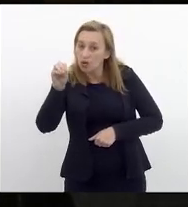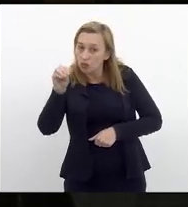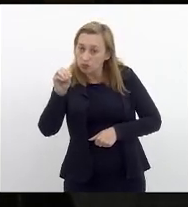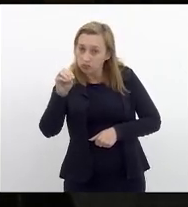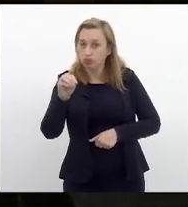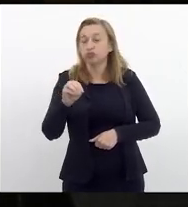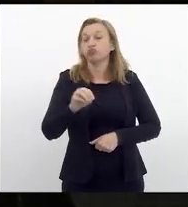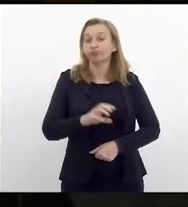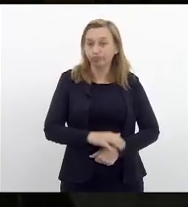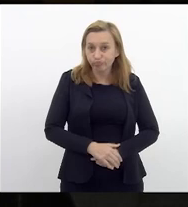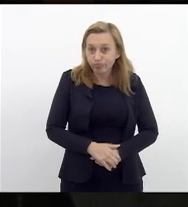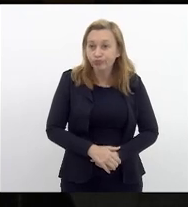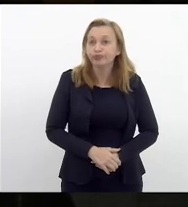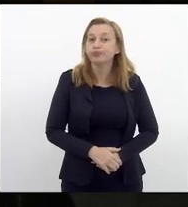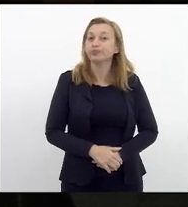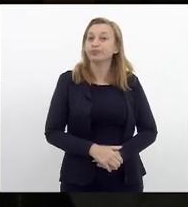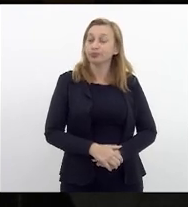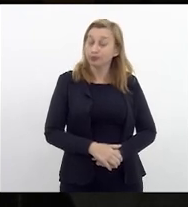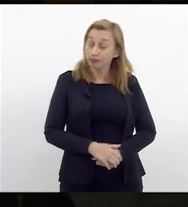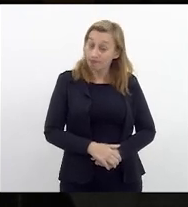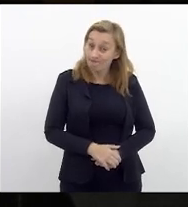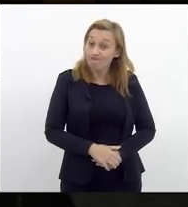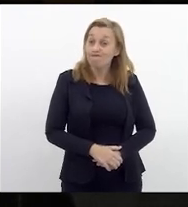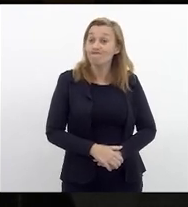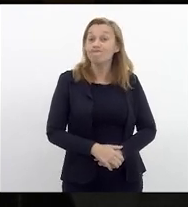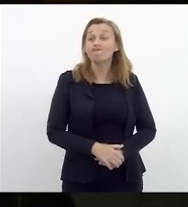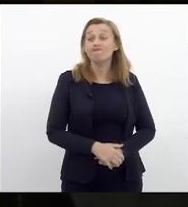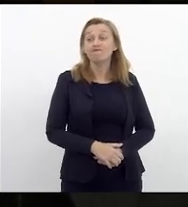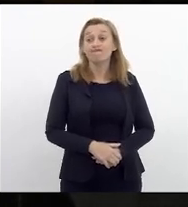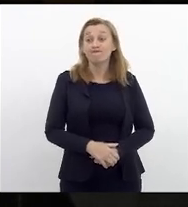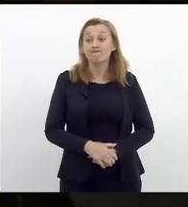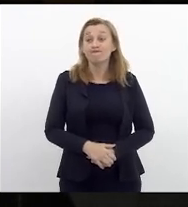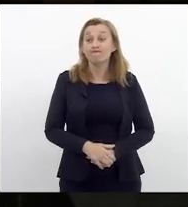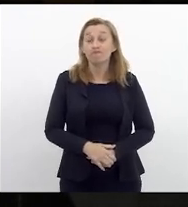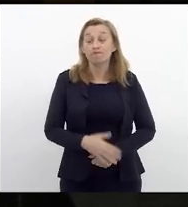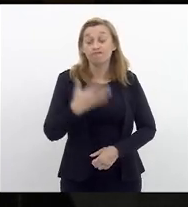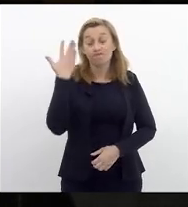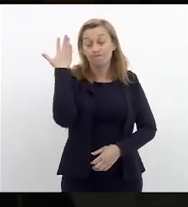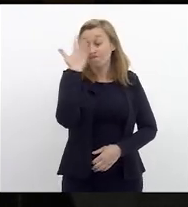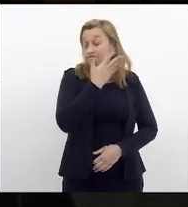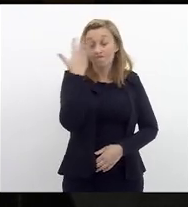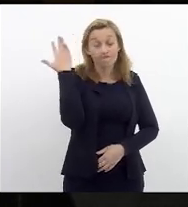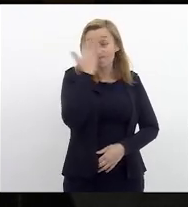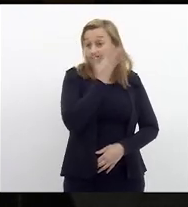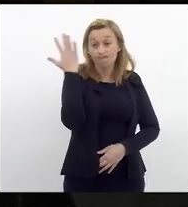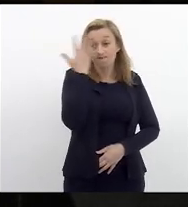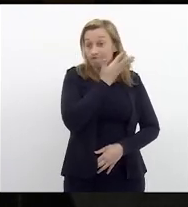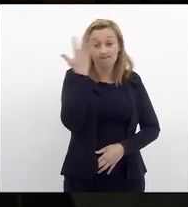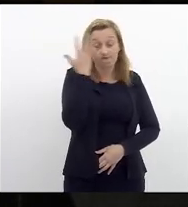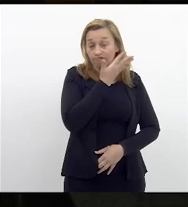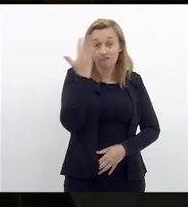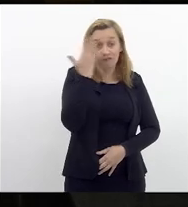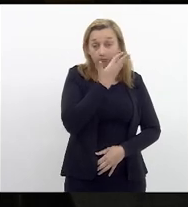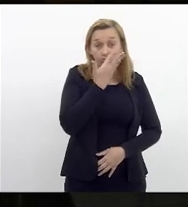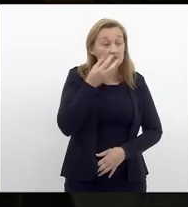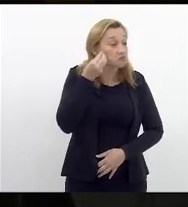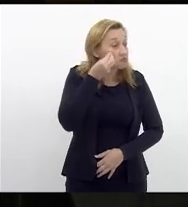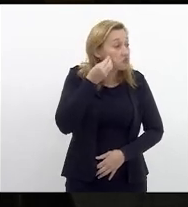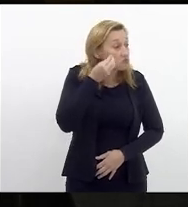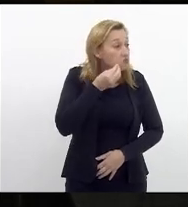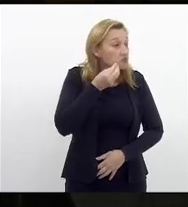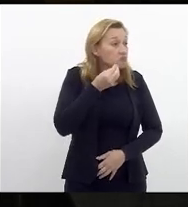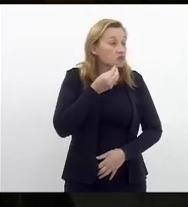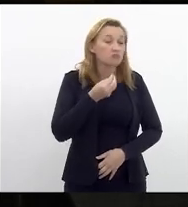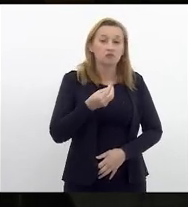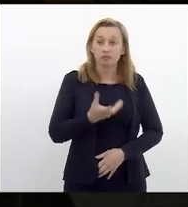Experiência em regulação. E não vejo essa experiência.